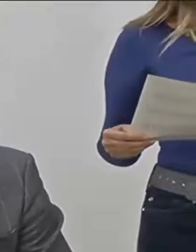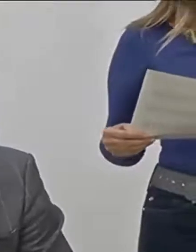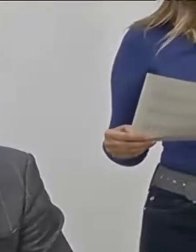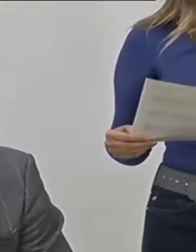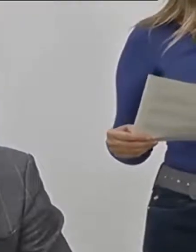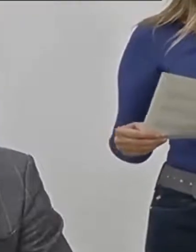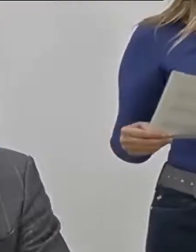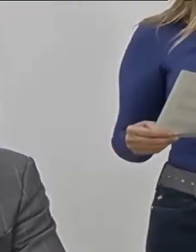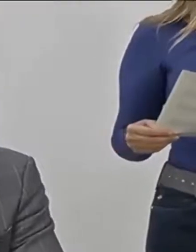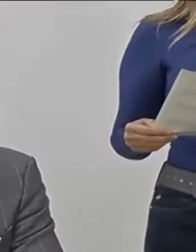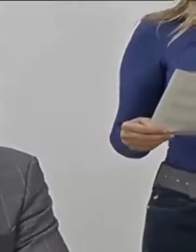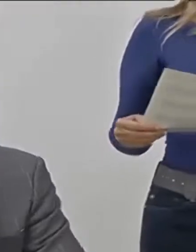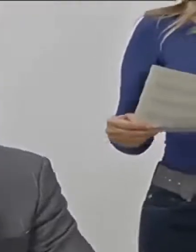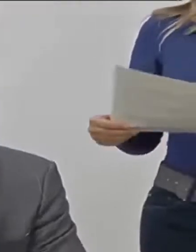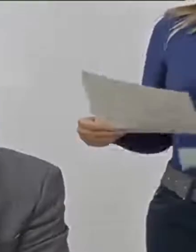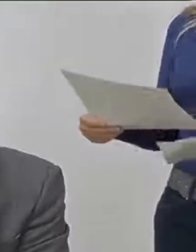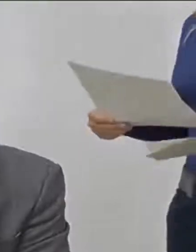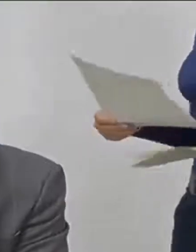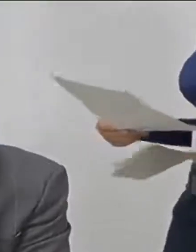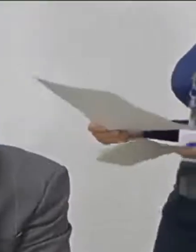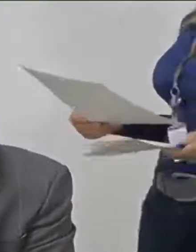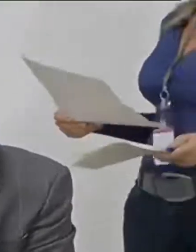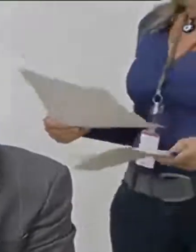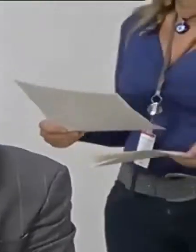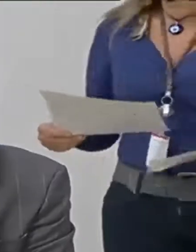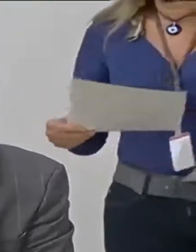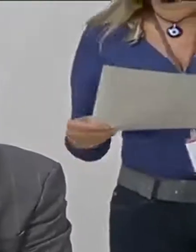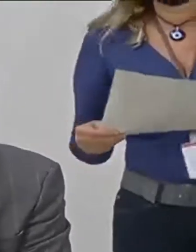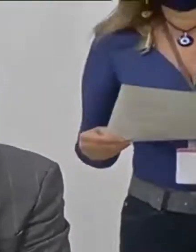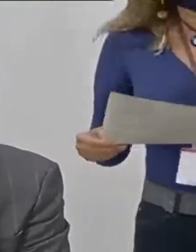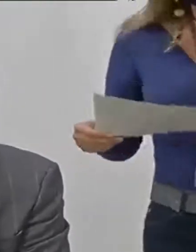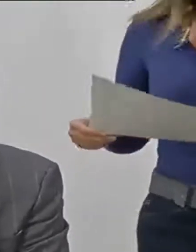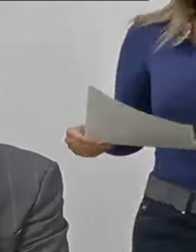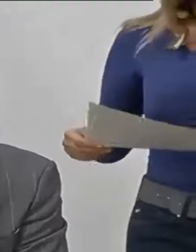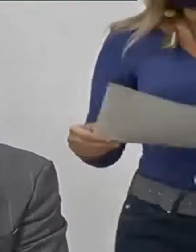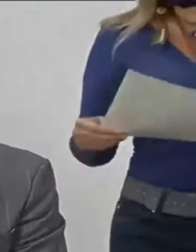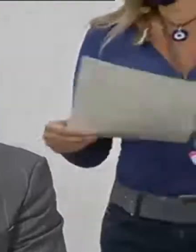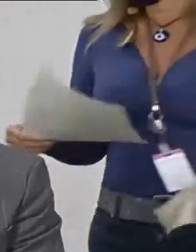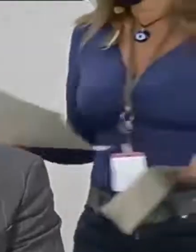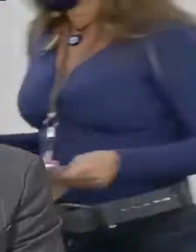aí, Renata, 5 minutos para a sua fala.